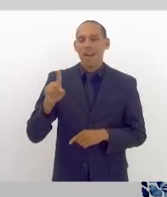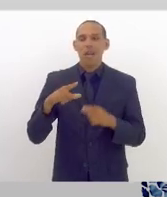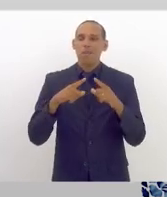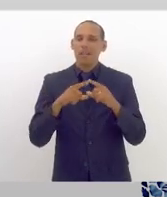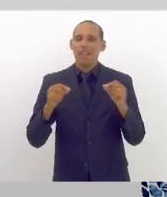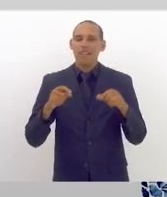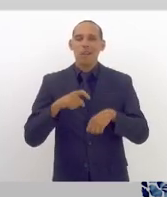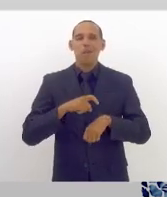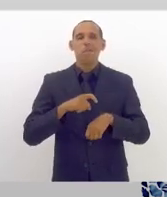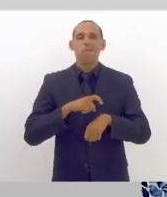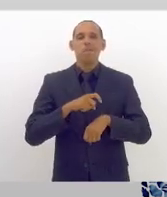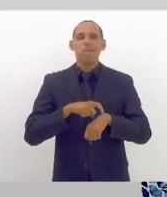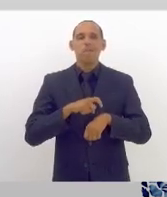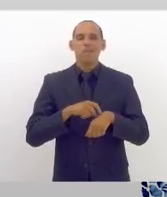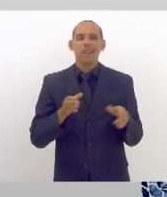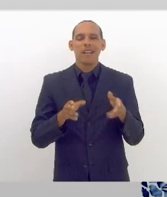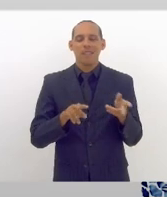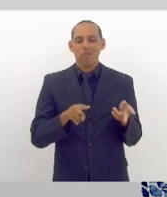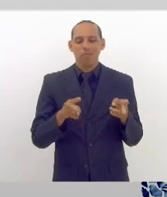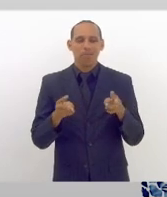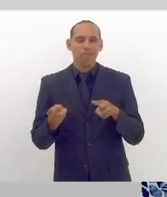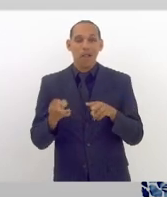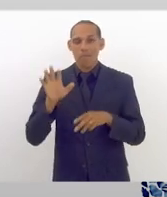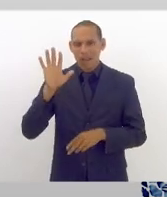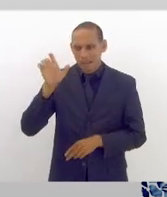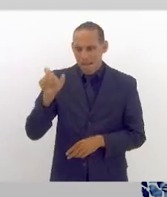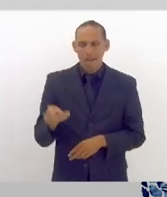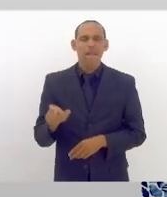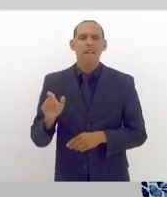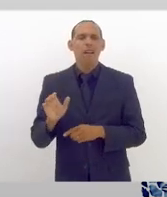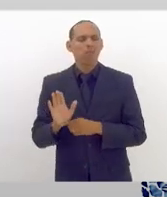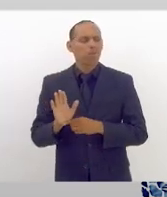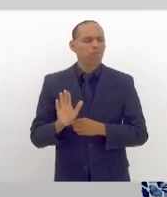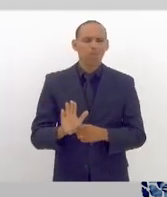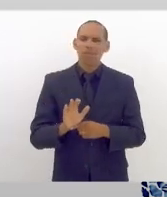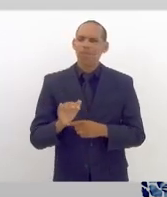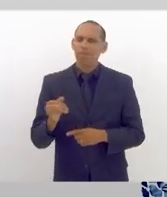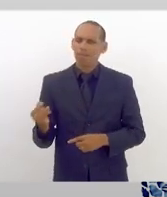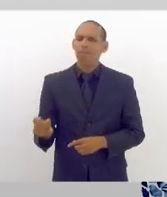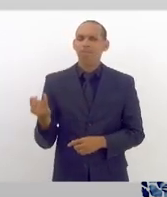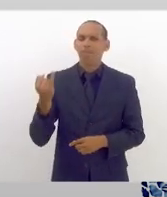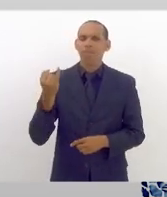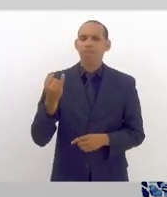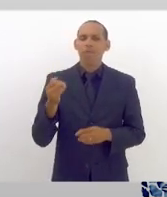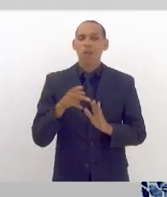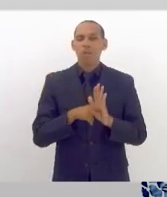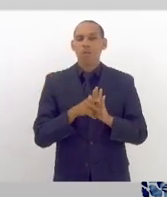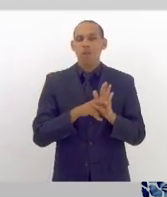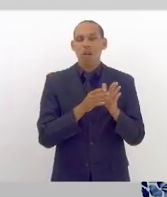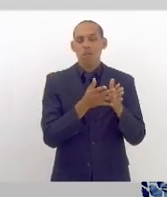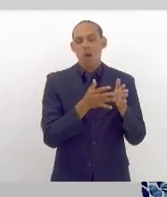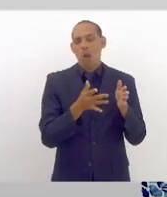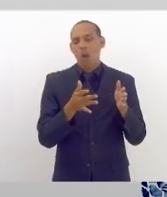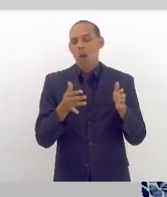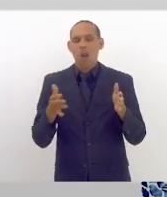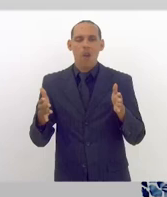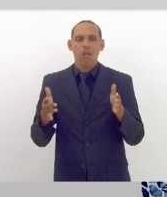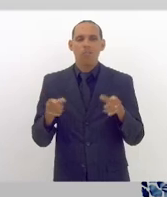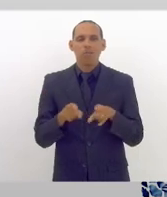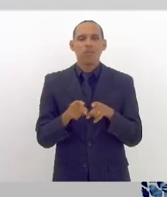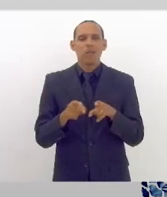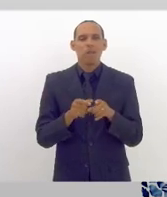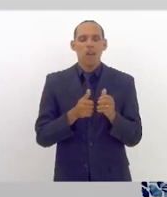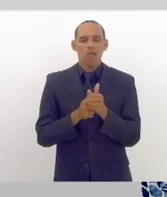mas ela foi de fundamental a contribuição dela foi fundamental ao longo de todos os projetos né na condução das atividades